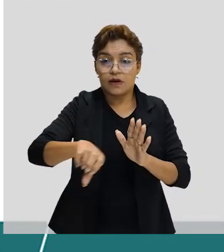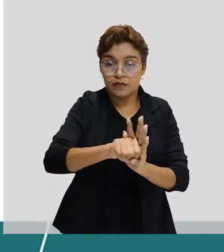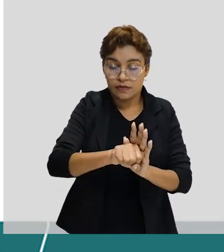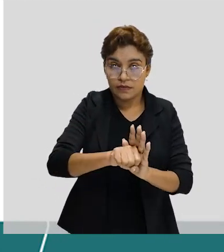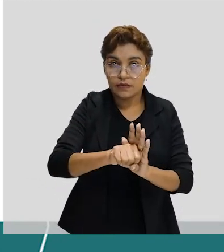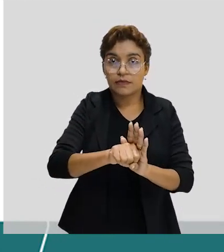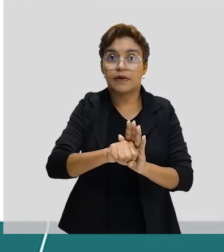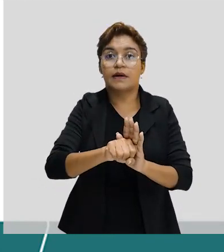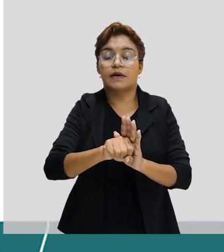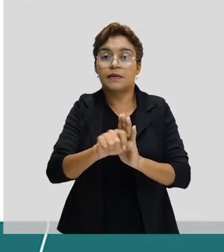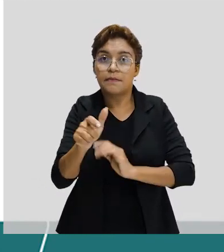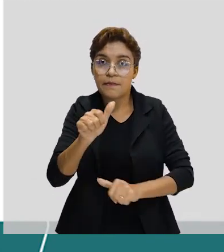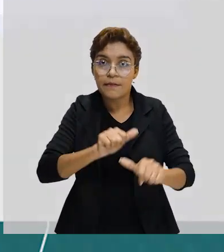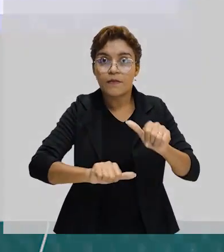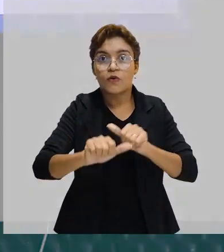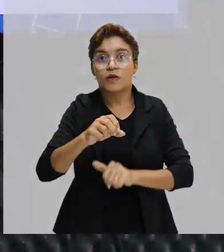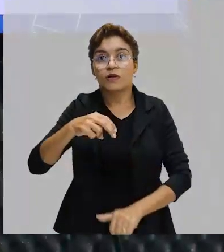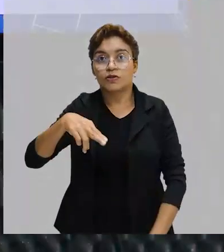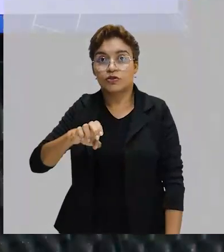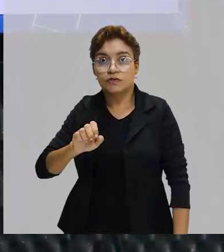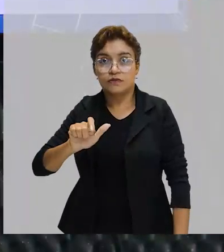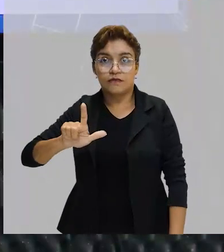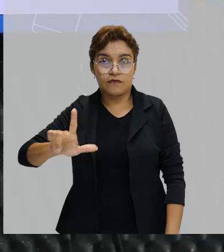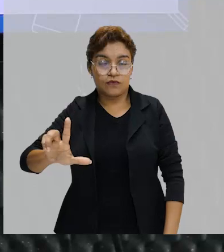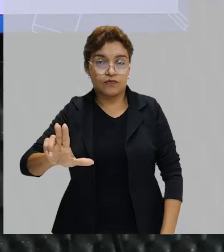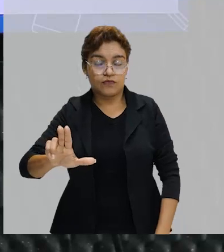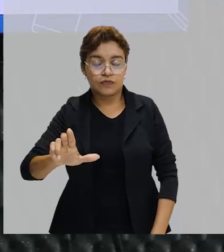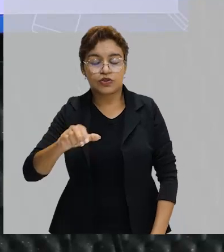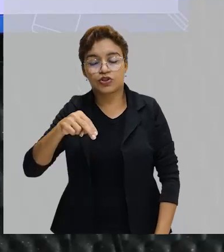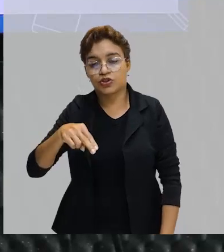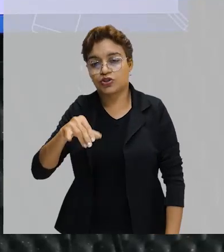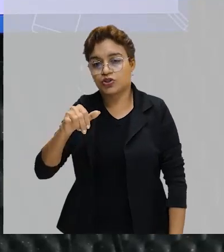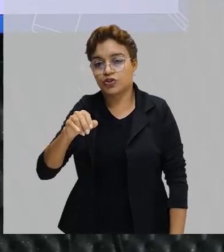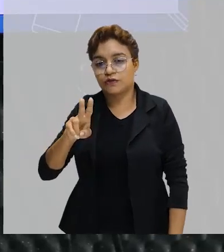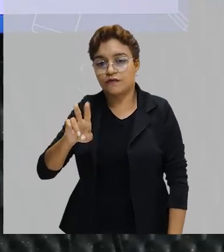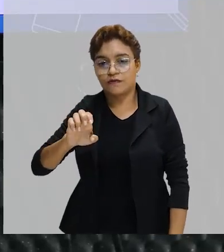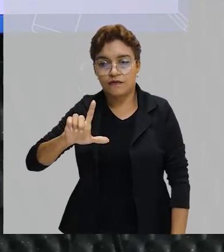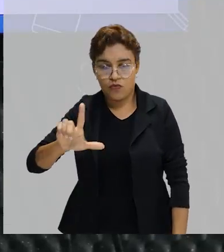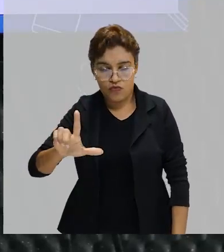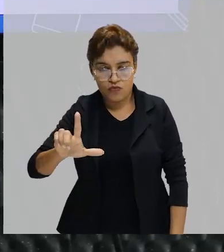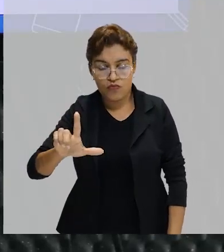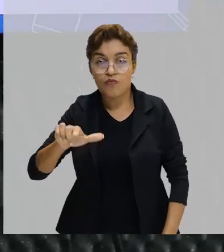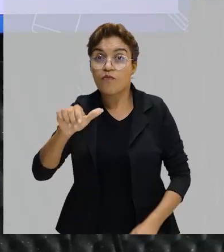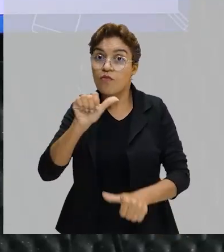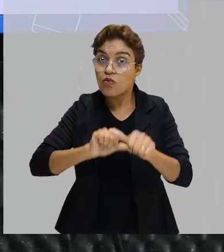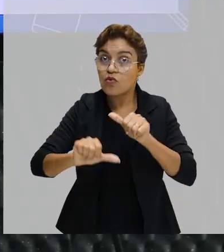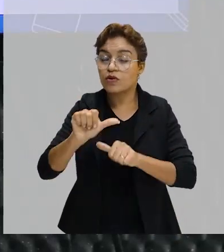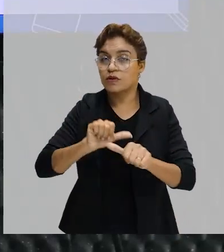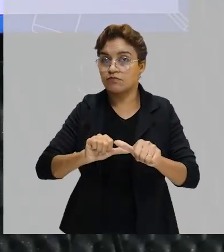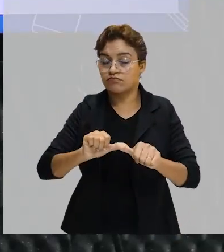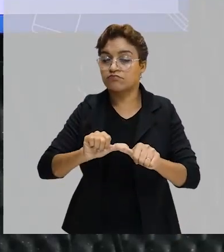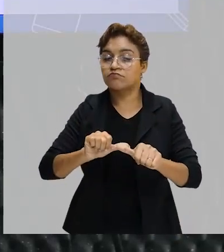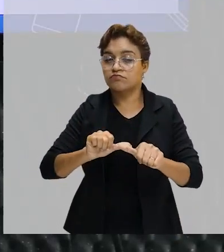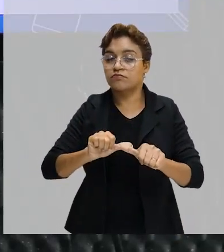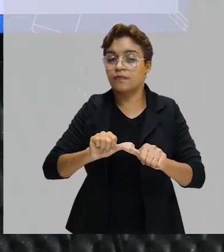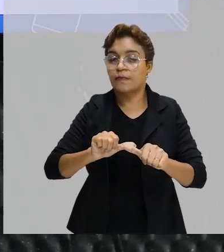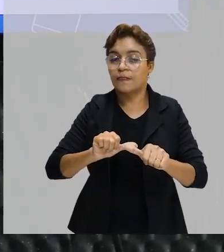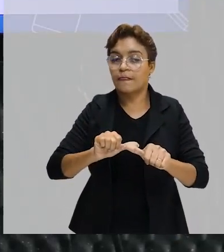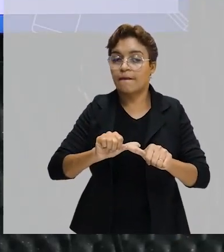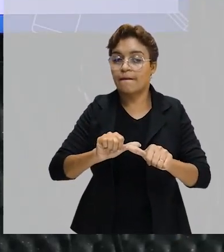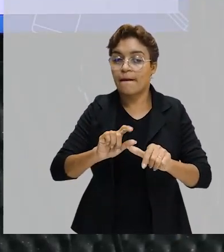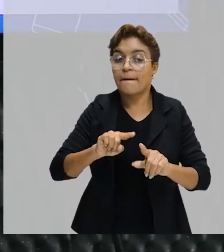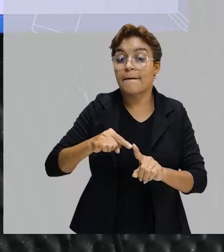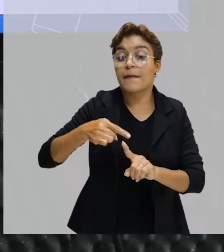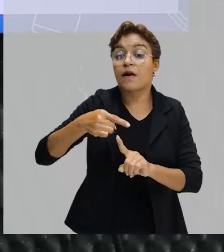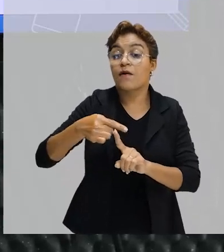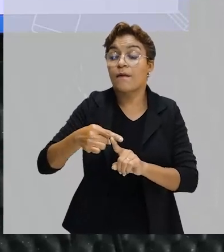nível, certo? Esse outro nível, ele vai ser mais energético. E ele só foi para esse nível mais energético